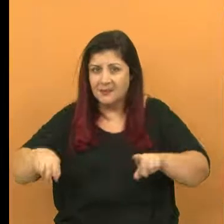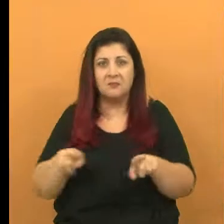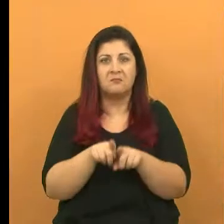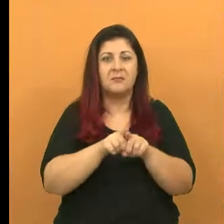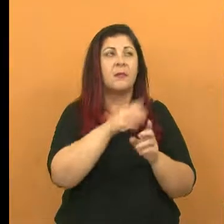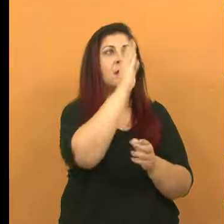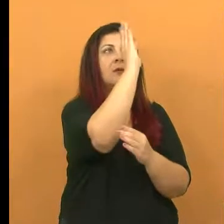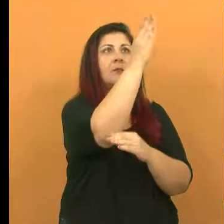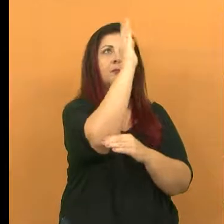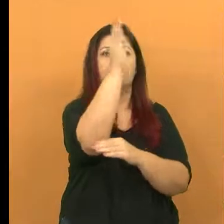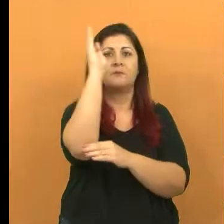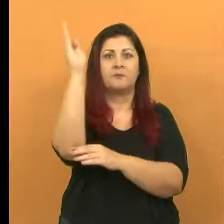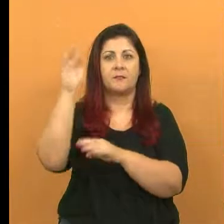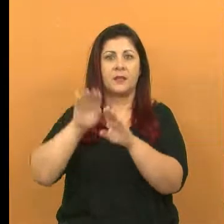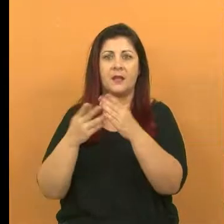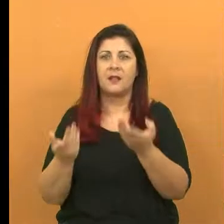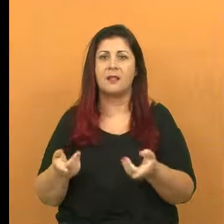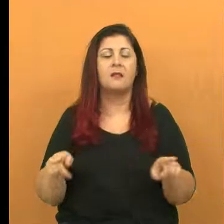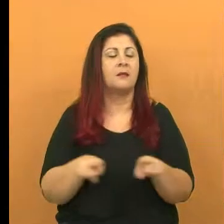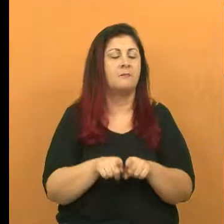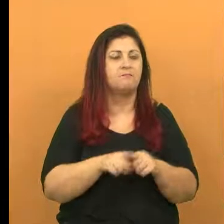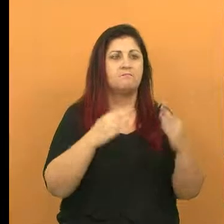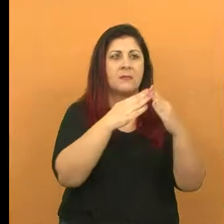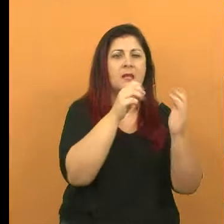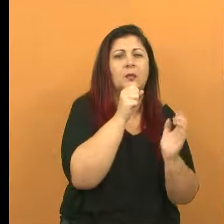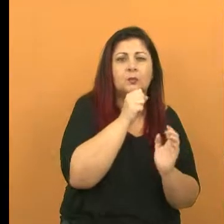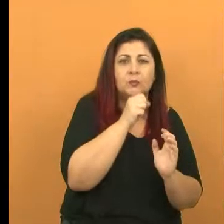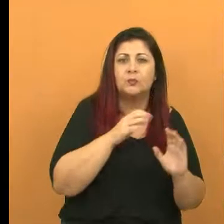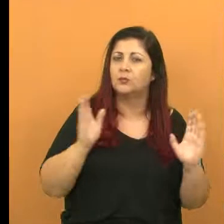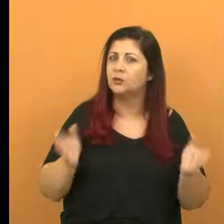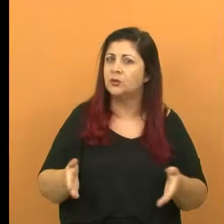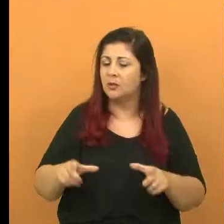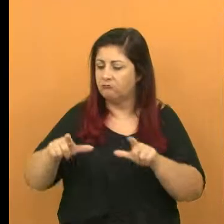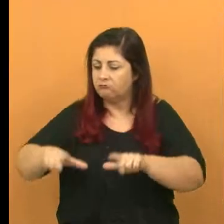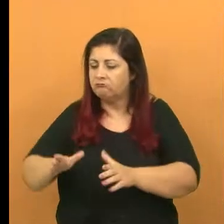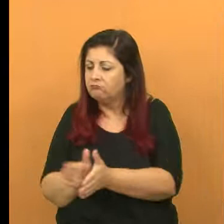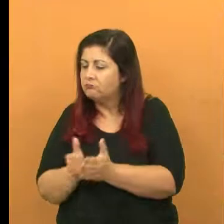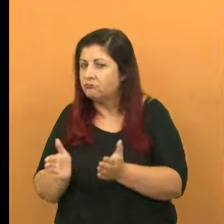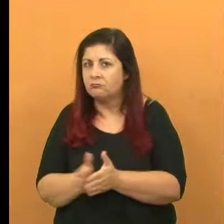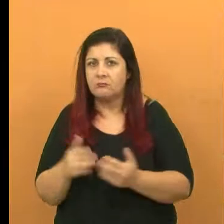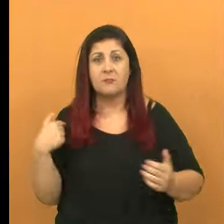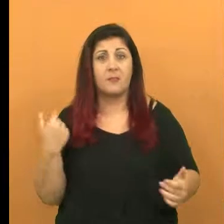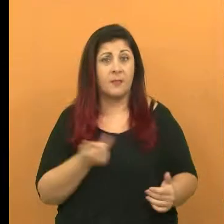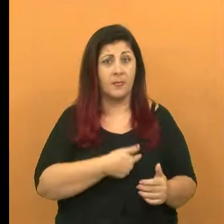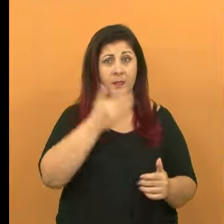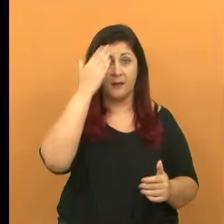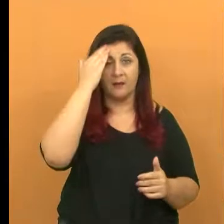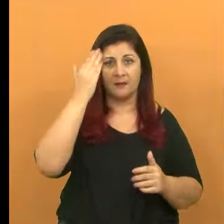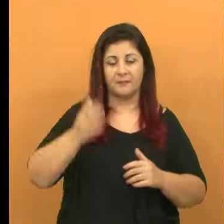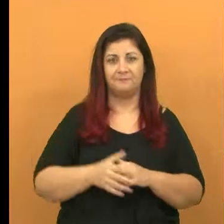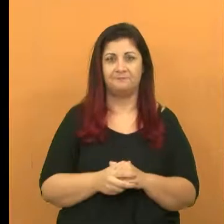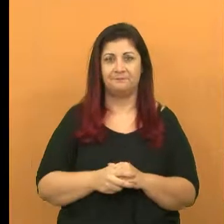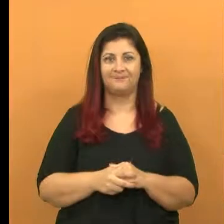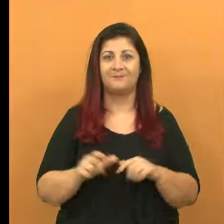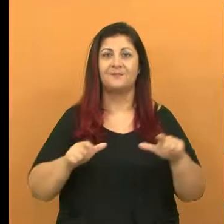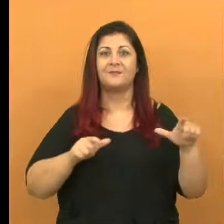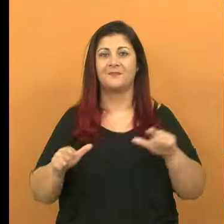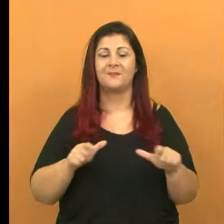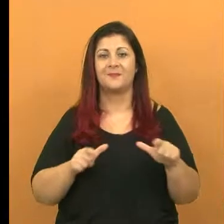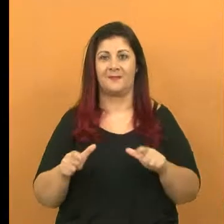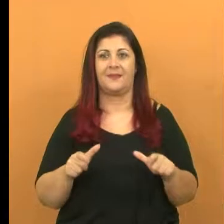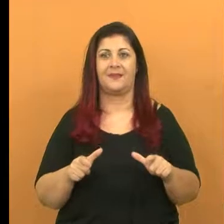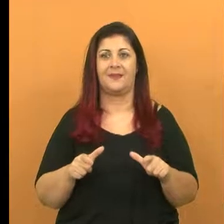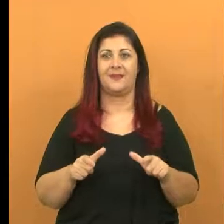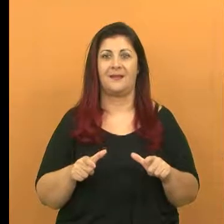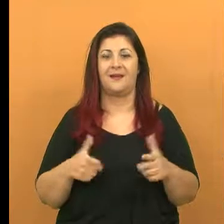nos asilos, nas comunidades carentes. Então, a gente sabe que essa atividade